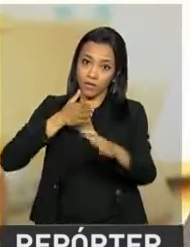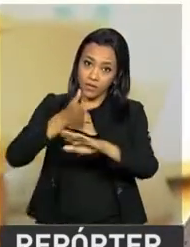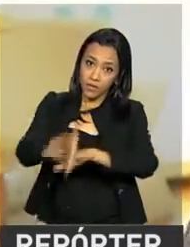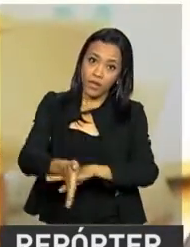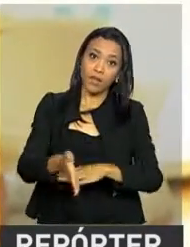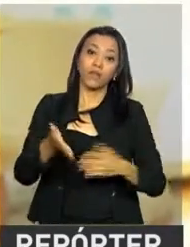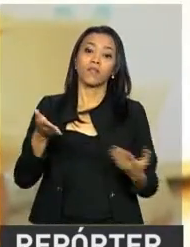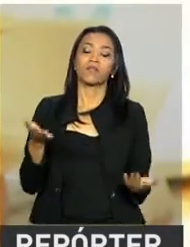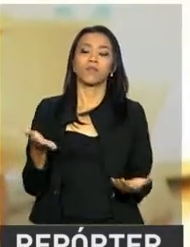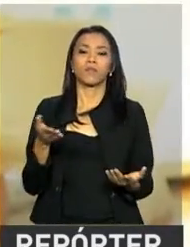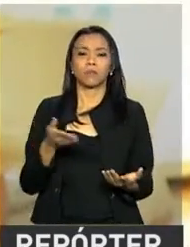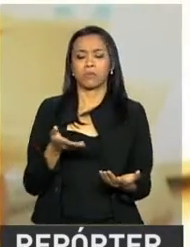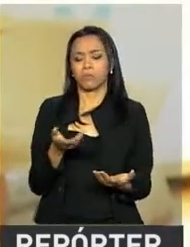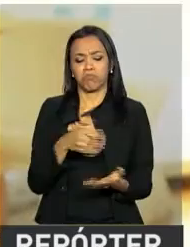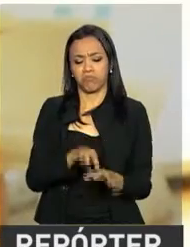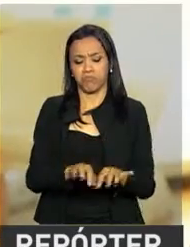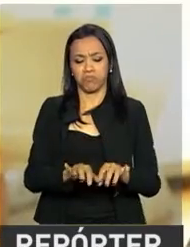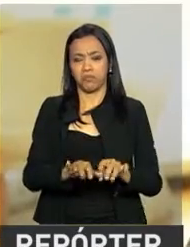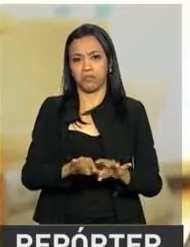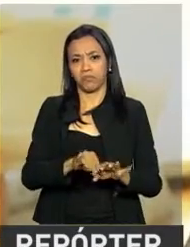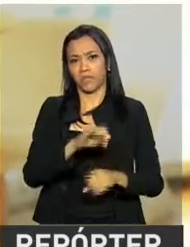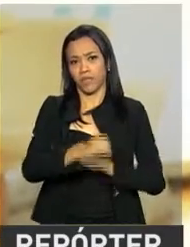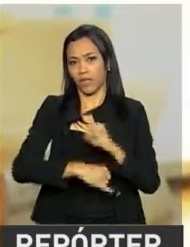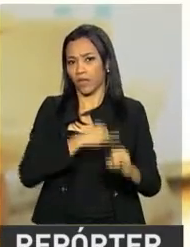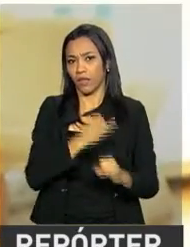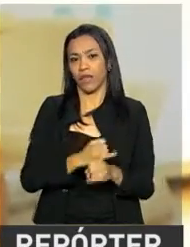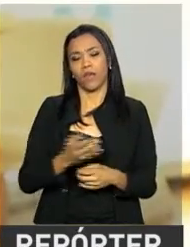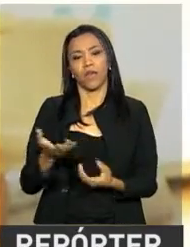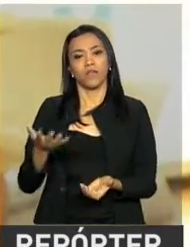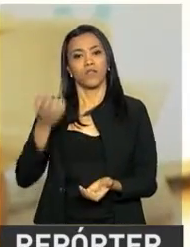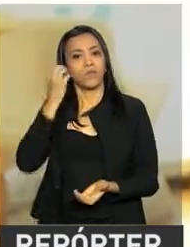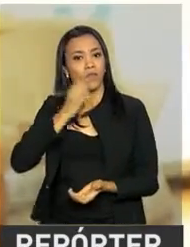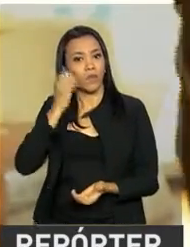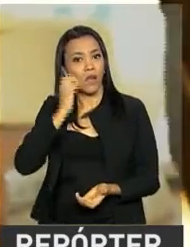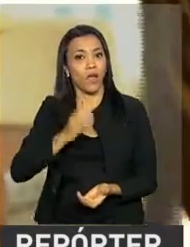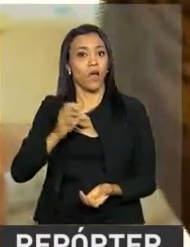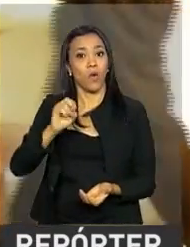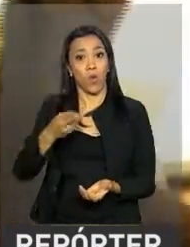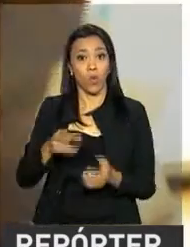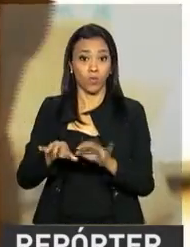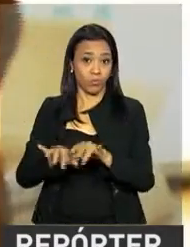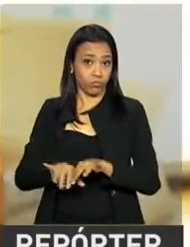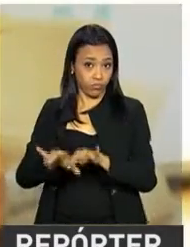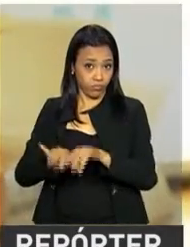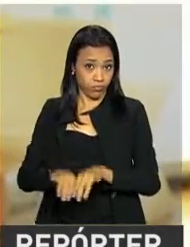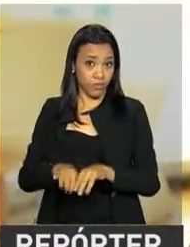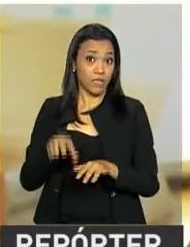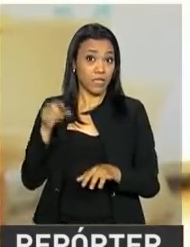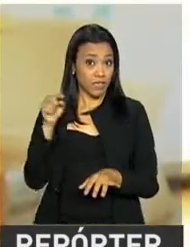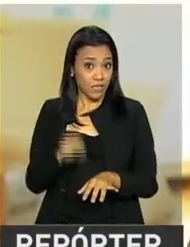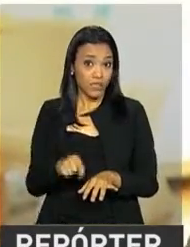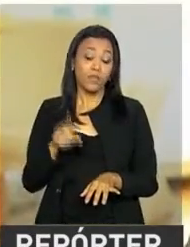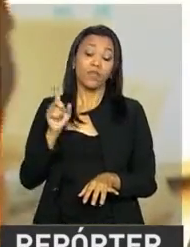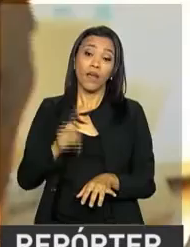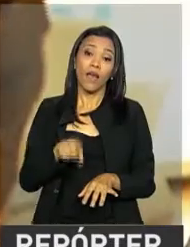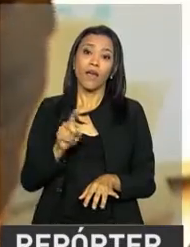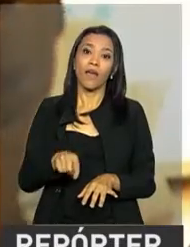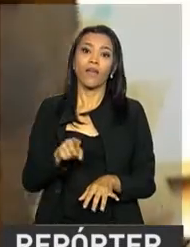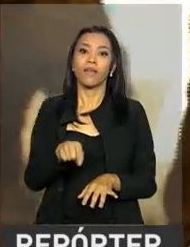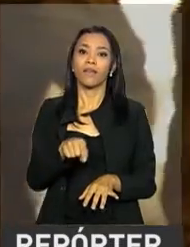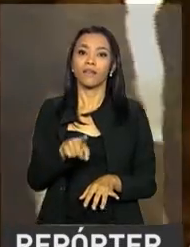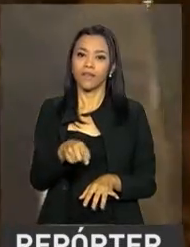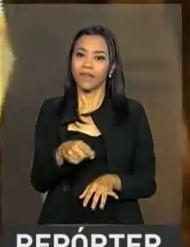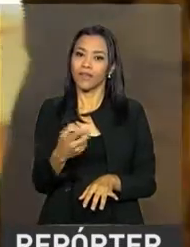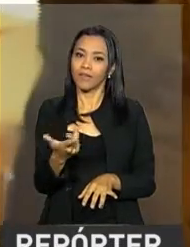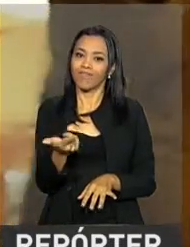venda digital, online, né, no seu celular ou no seu computador. E a gente sabia que isso era uma coisa que viria para os planos